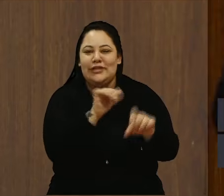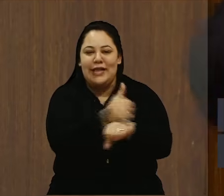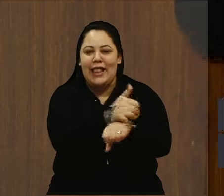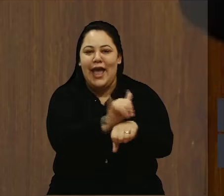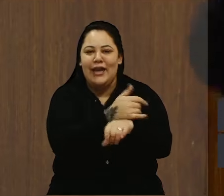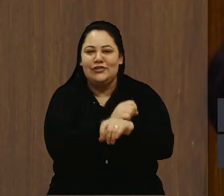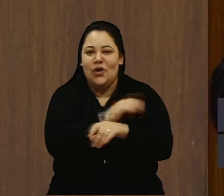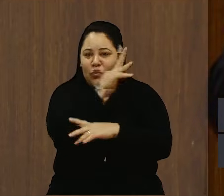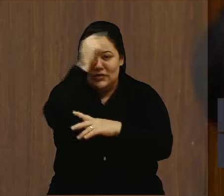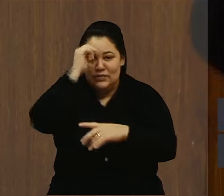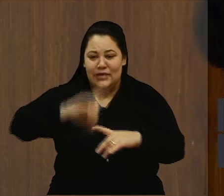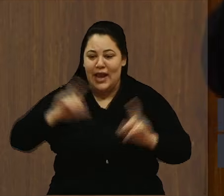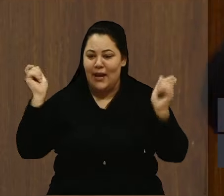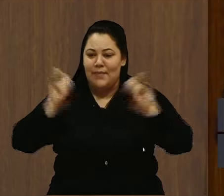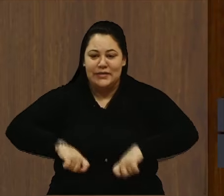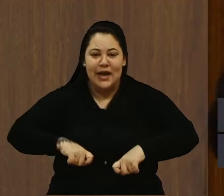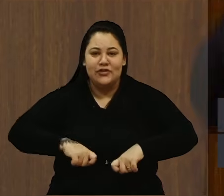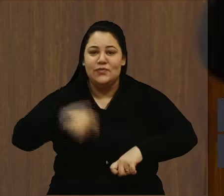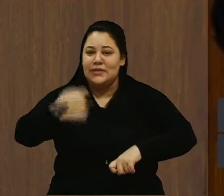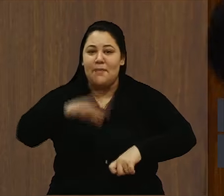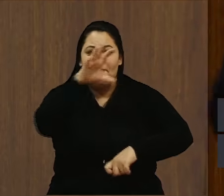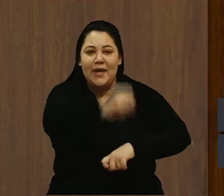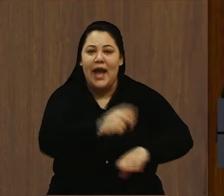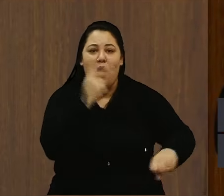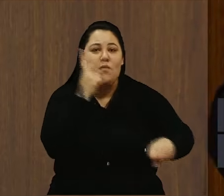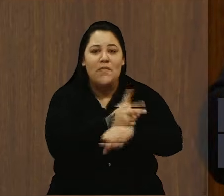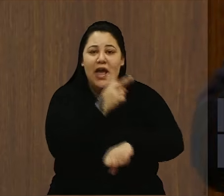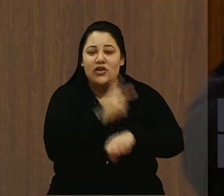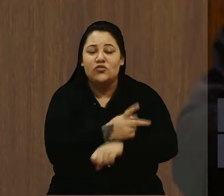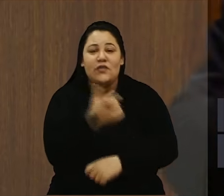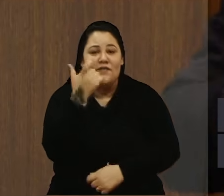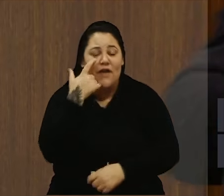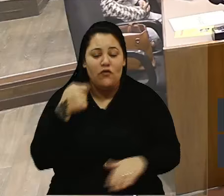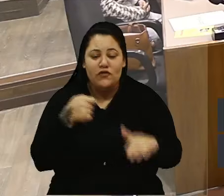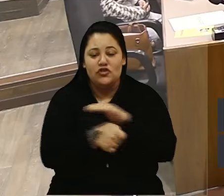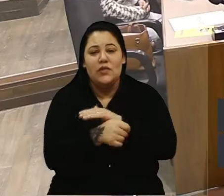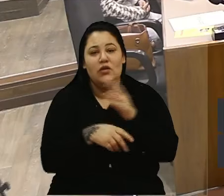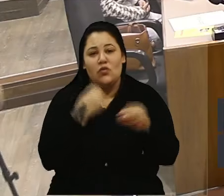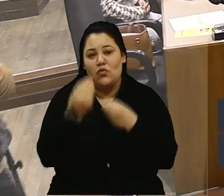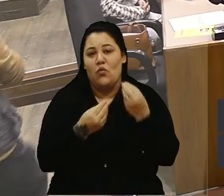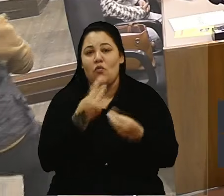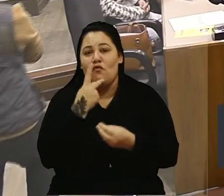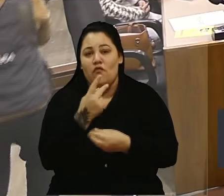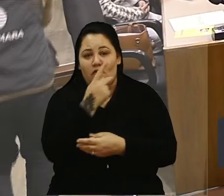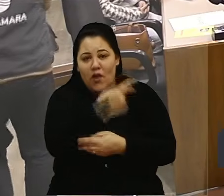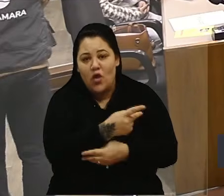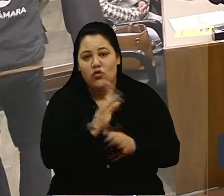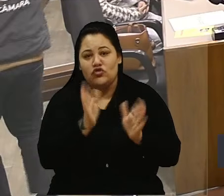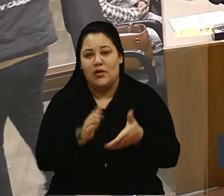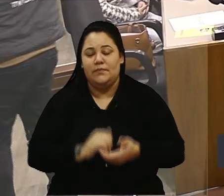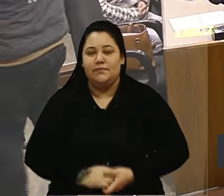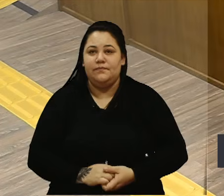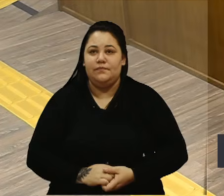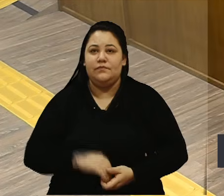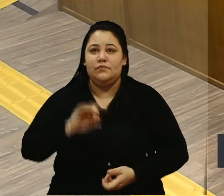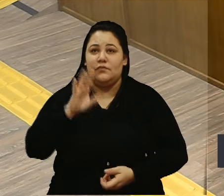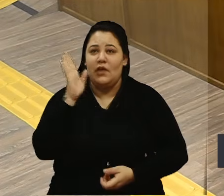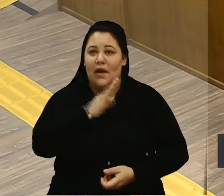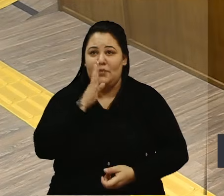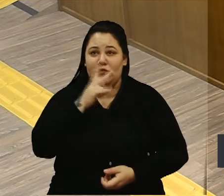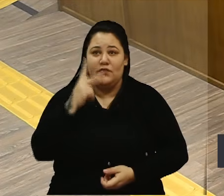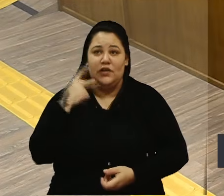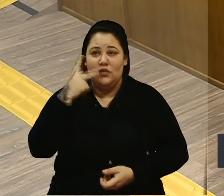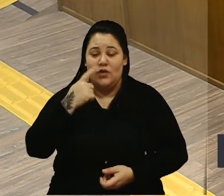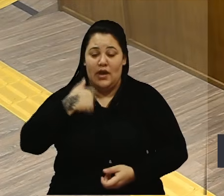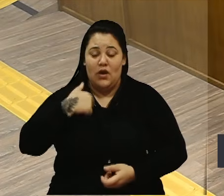tem capacidade, precisa tomar um empréstimo e promover o investimento, como bem tratou o senhor. Parabéns. Vereadora Andressa. Só rapidamente, vereador, o que me